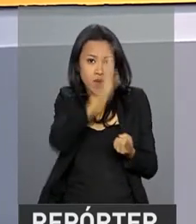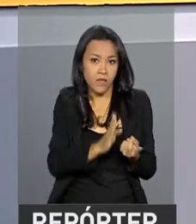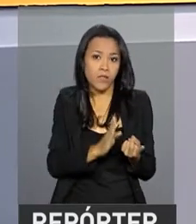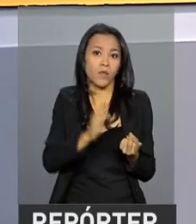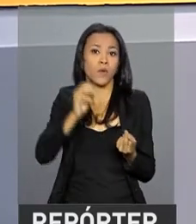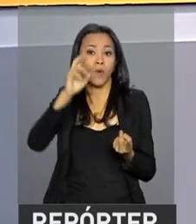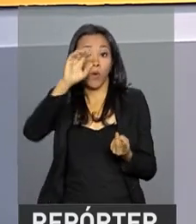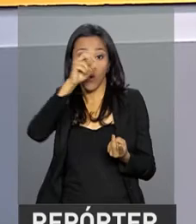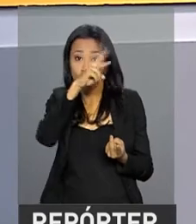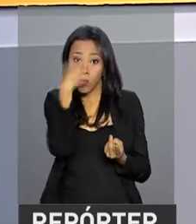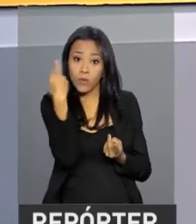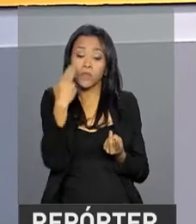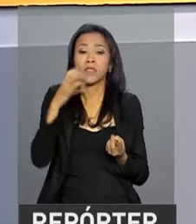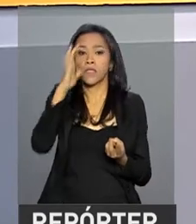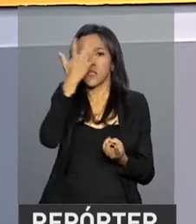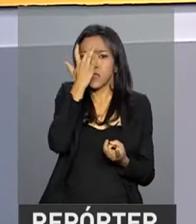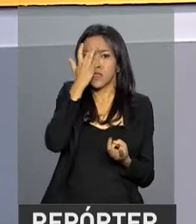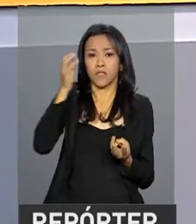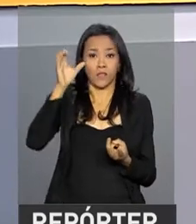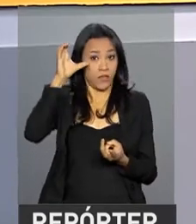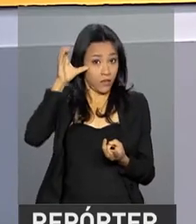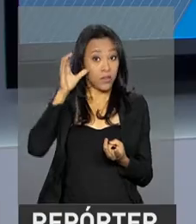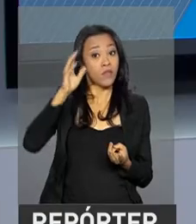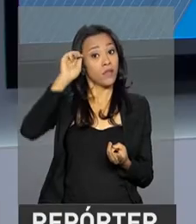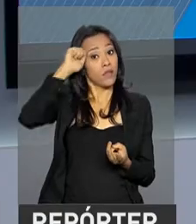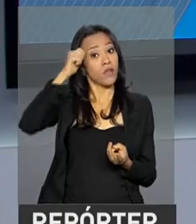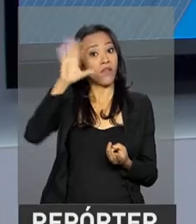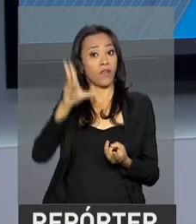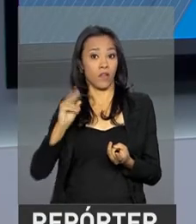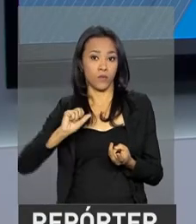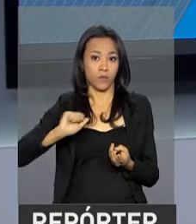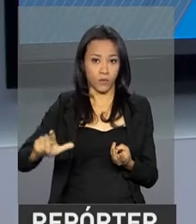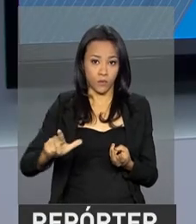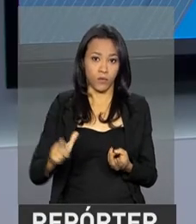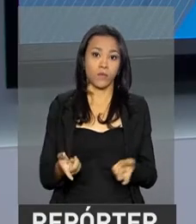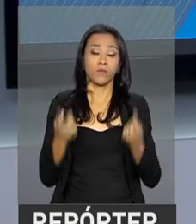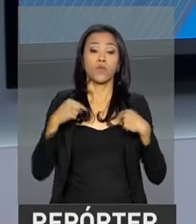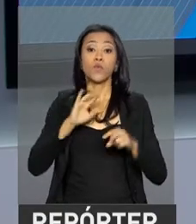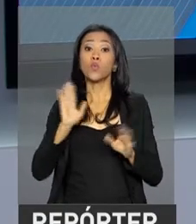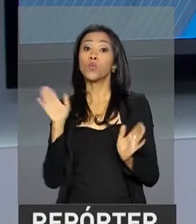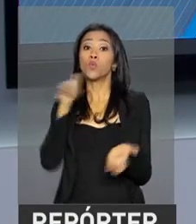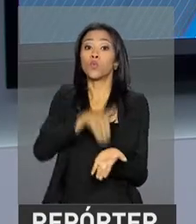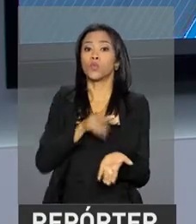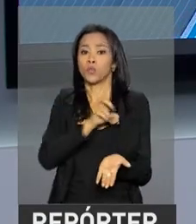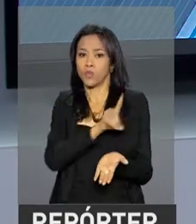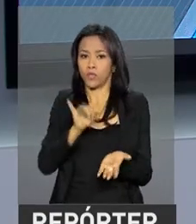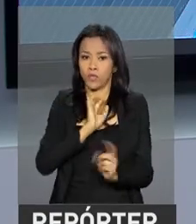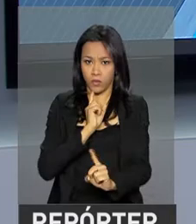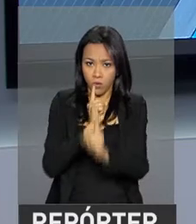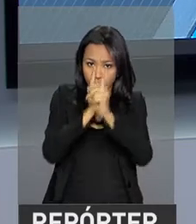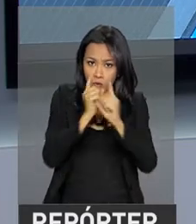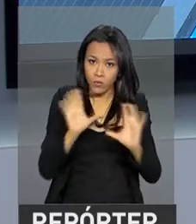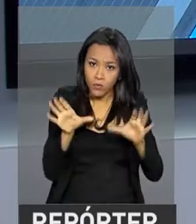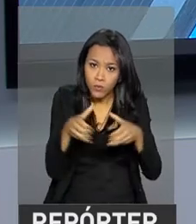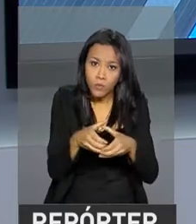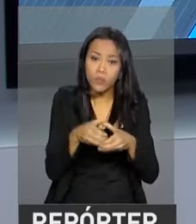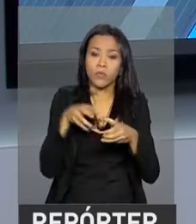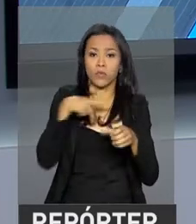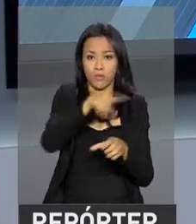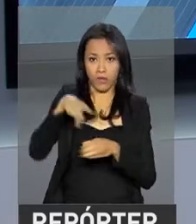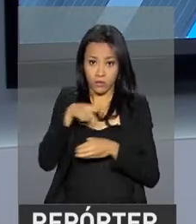Rússia, Índia, China e África do Sul. No último dia de encontro do BRICS, o presidente brasileiro